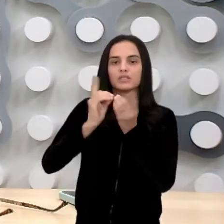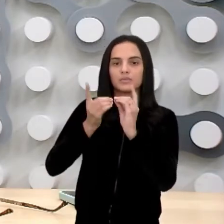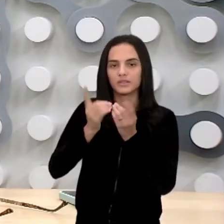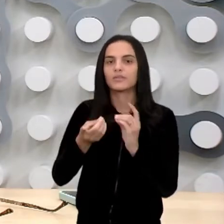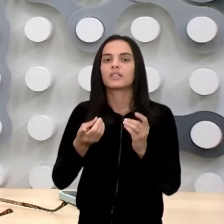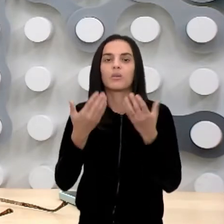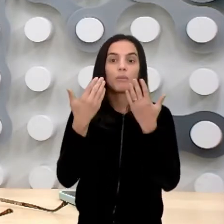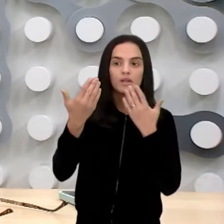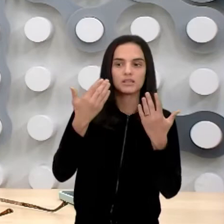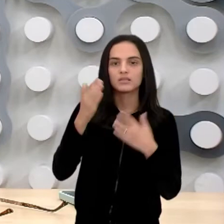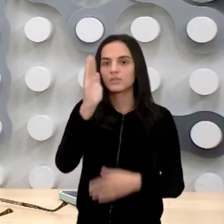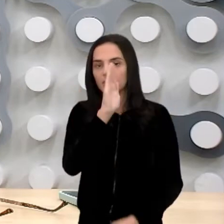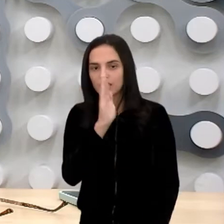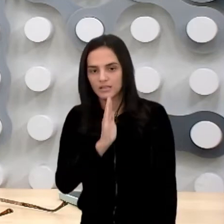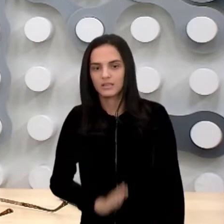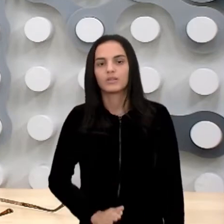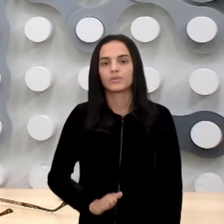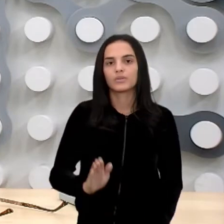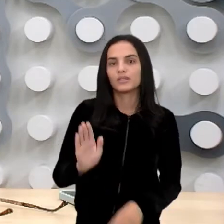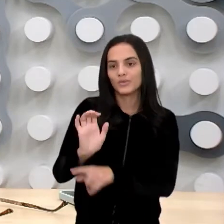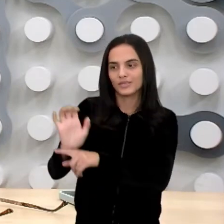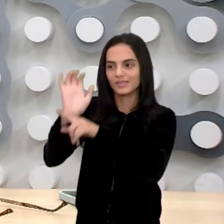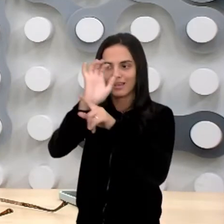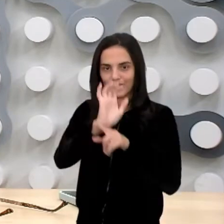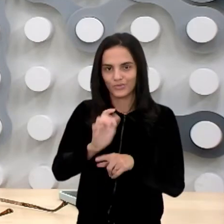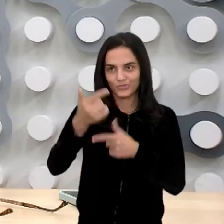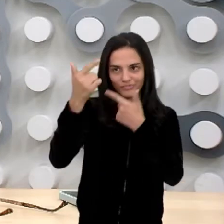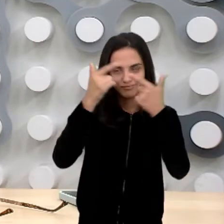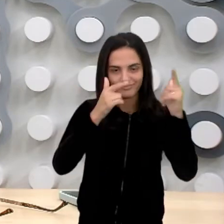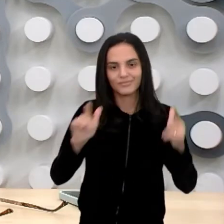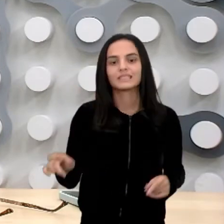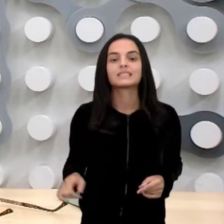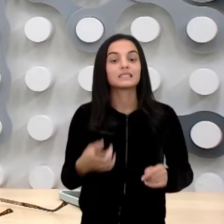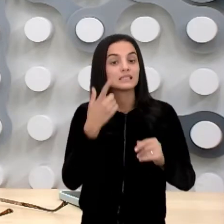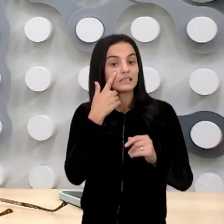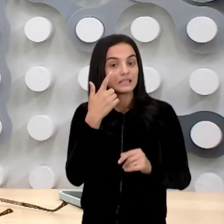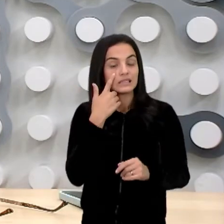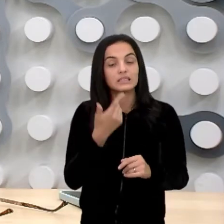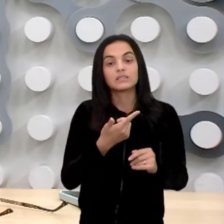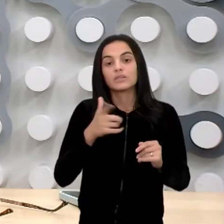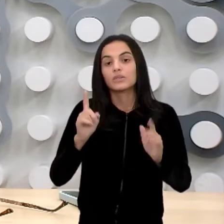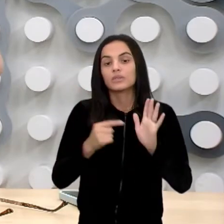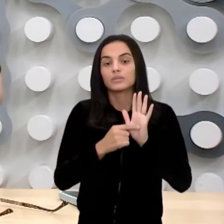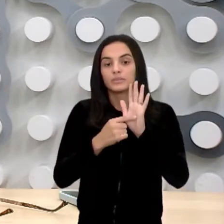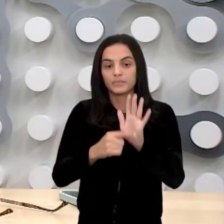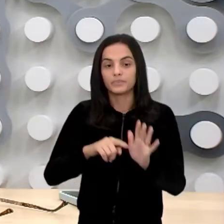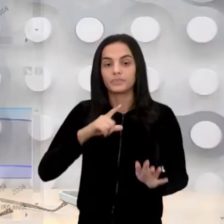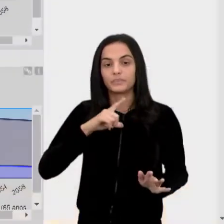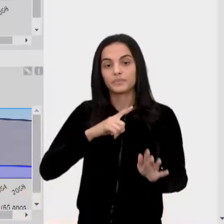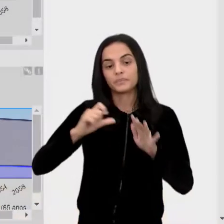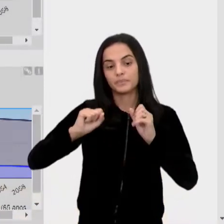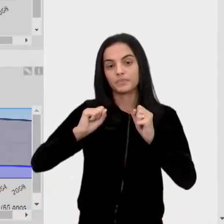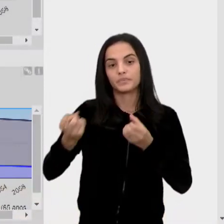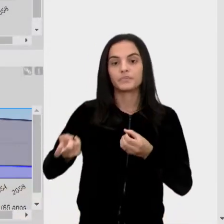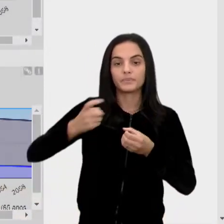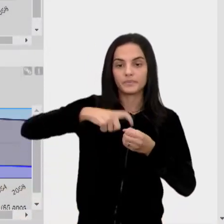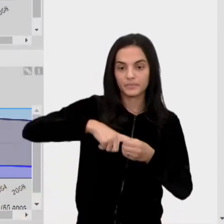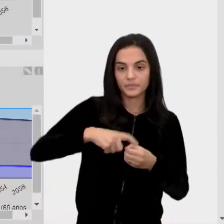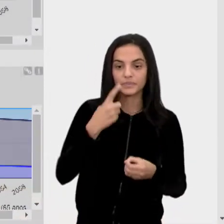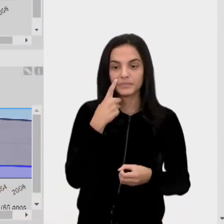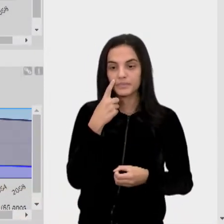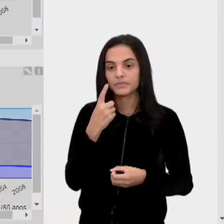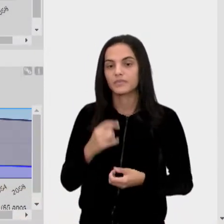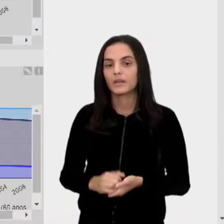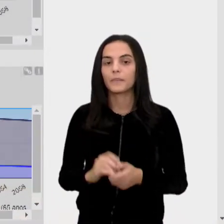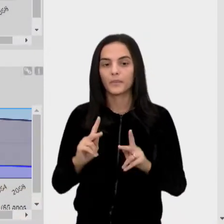entre Brasil e os estados, tá certo? E aqui o país tá aqui, ó, pode voltar lá para a tela, lá para nossa,